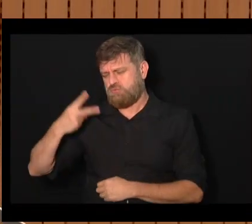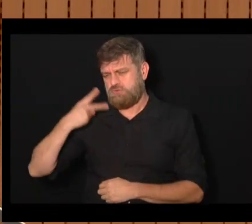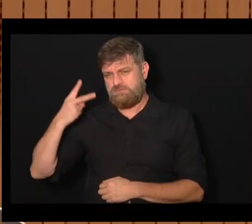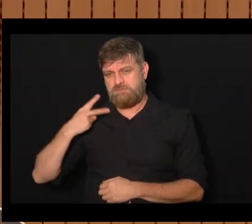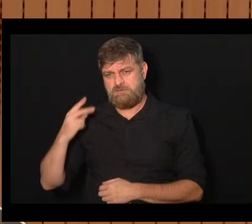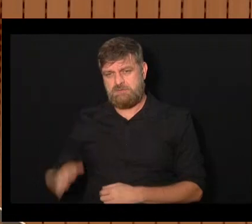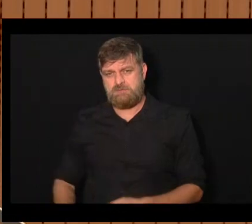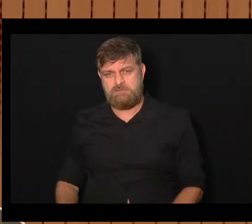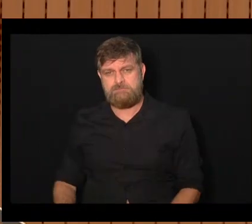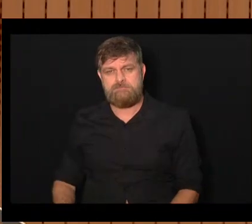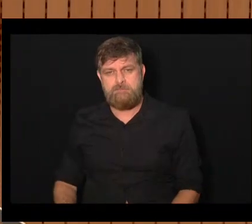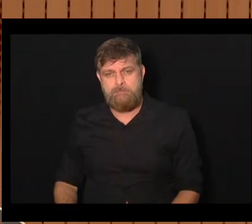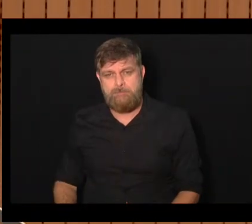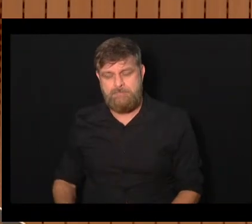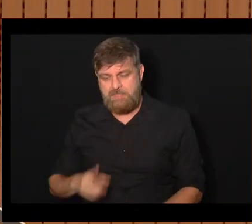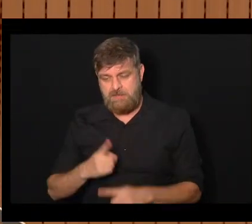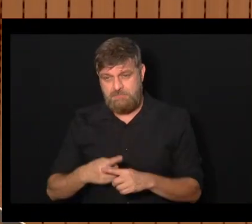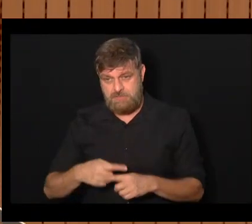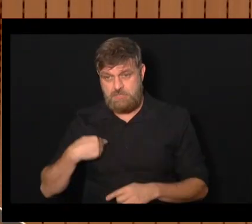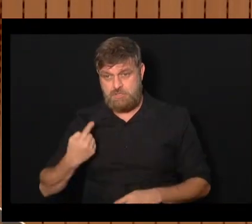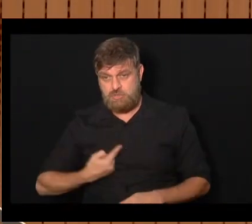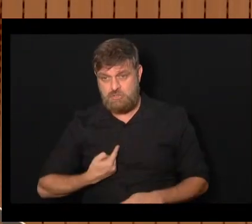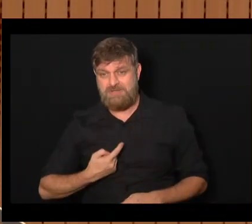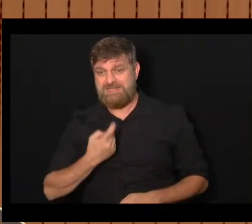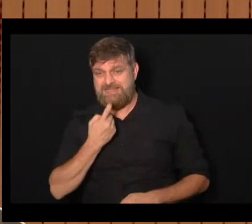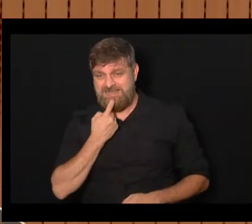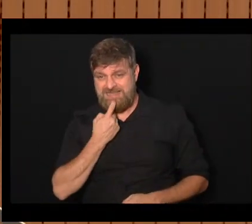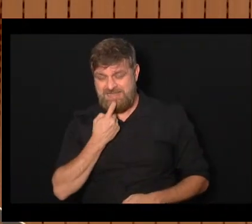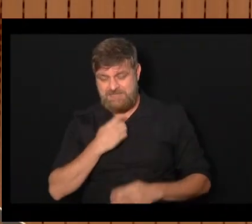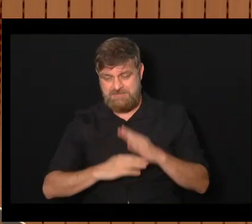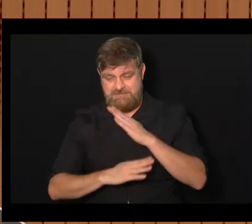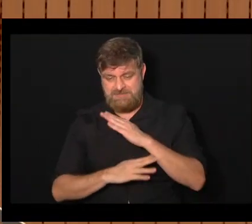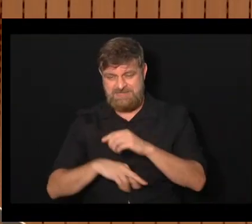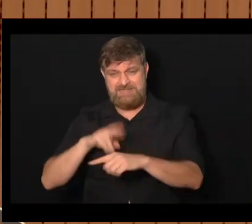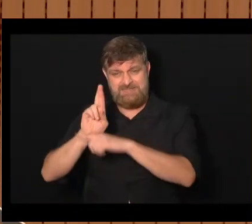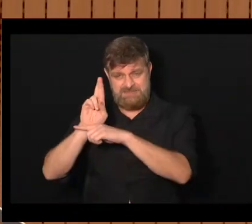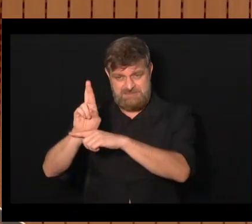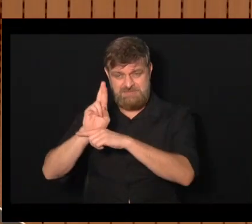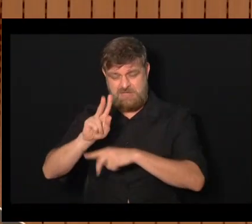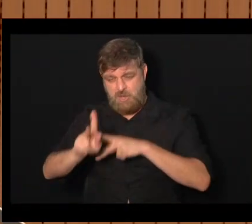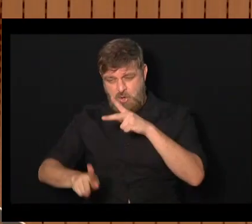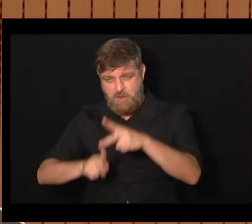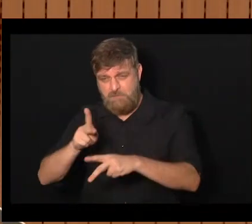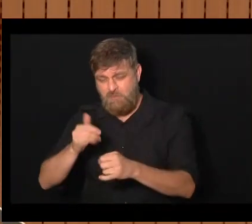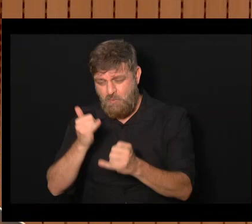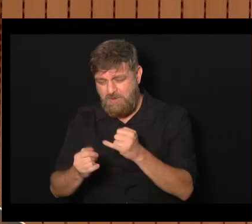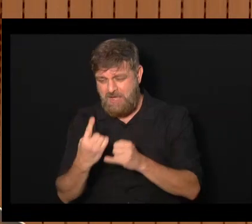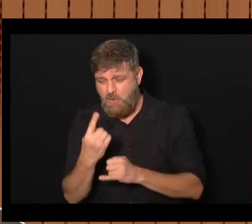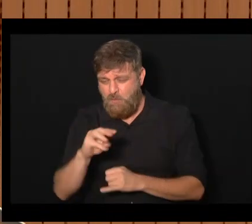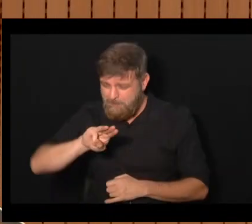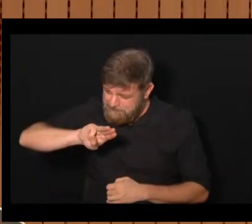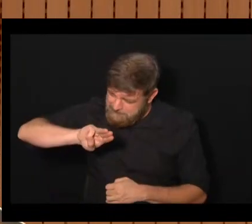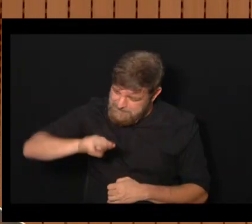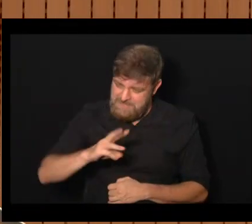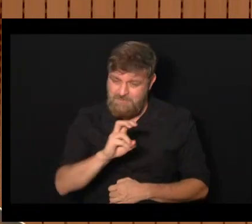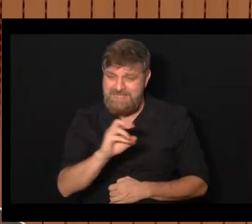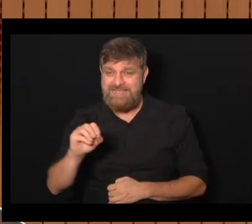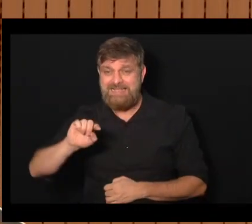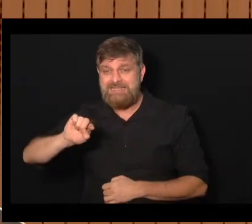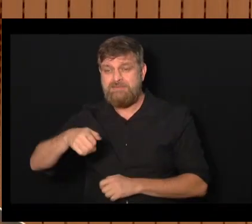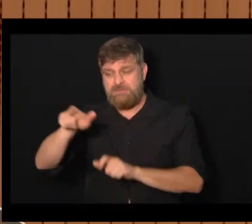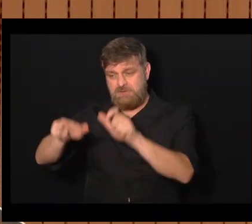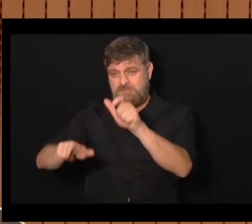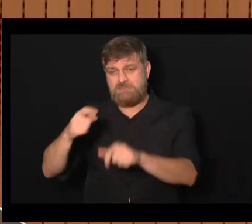creio, unanimidade, porque esta casa representa a cidade de Campinas, com quase 1,5 milhão de habitantes. E é que eu digo